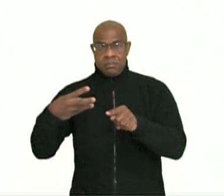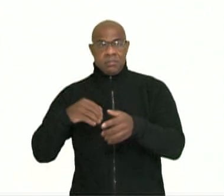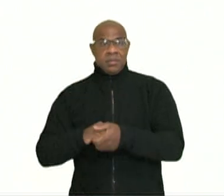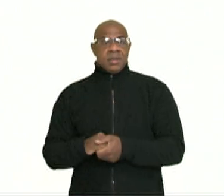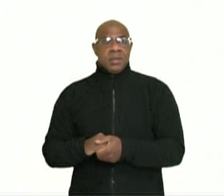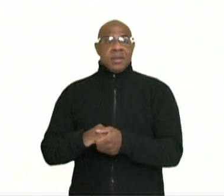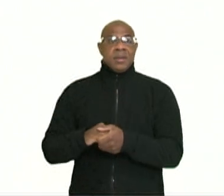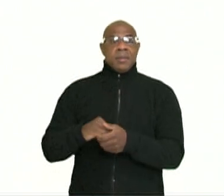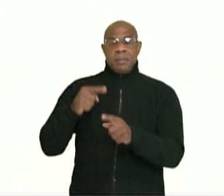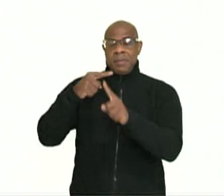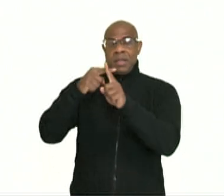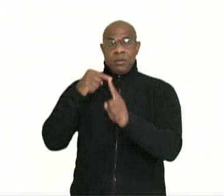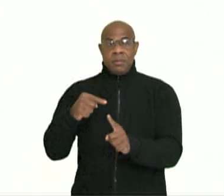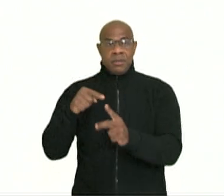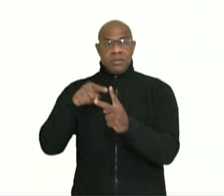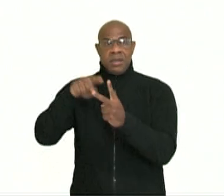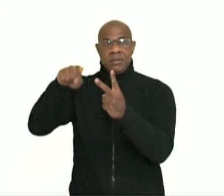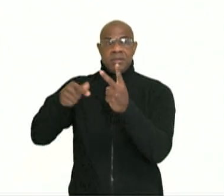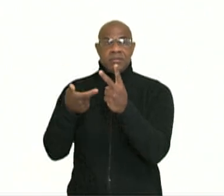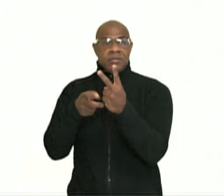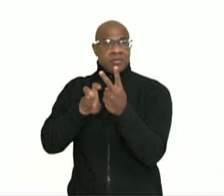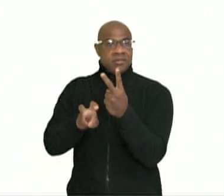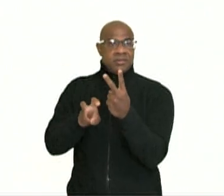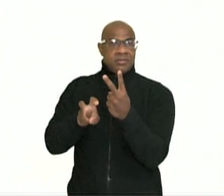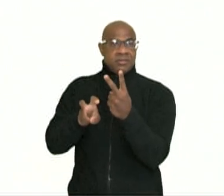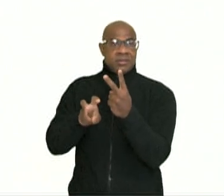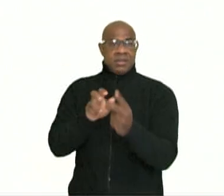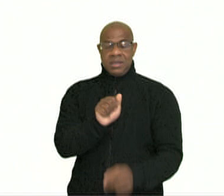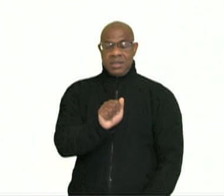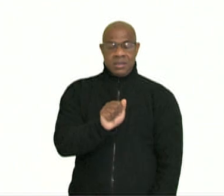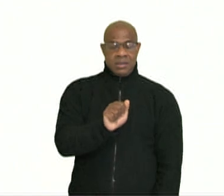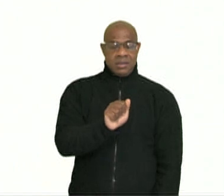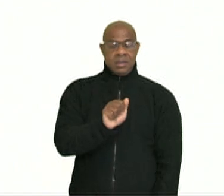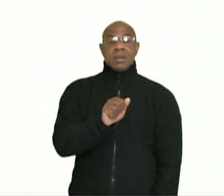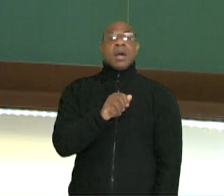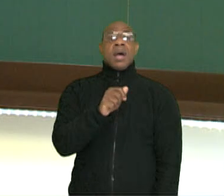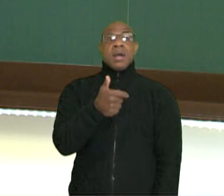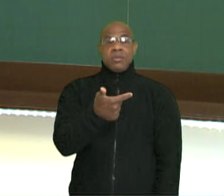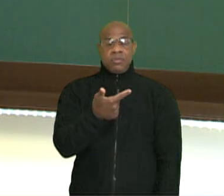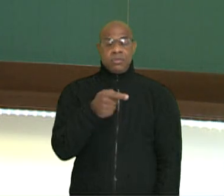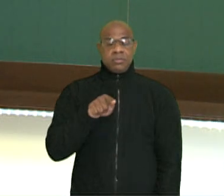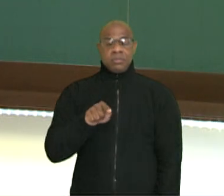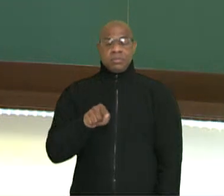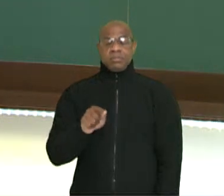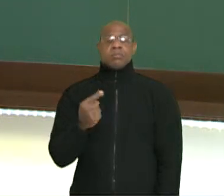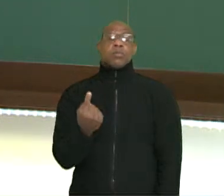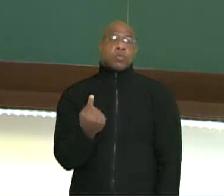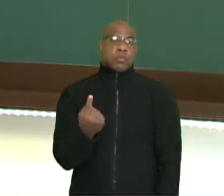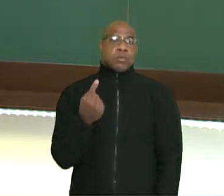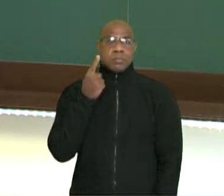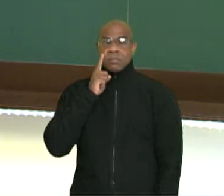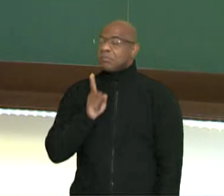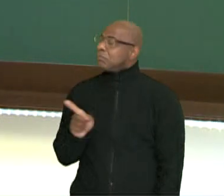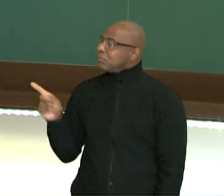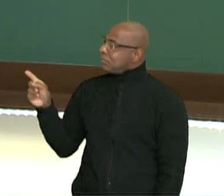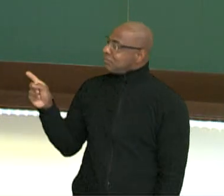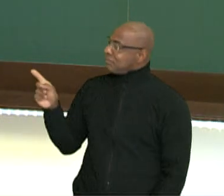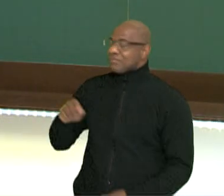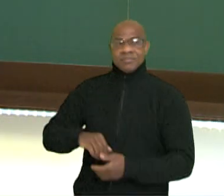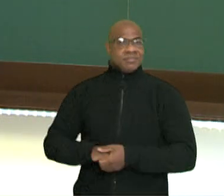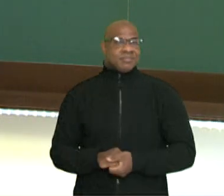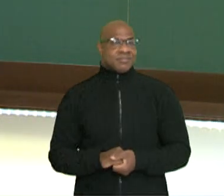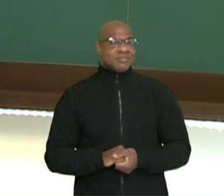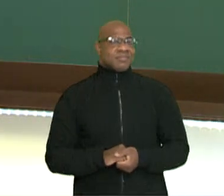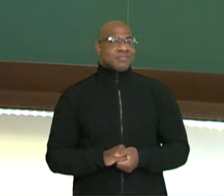sobre 2 vezes a. Menos com menos, mais 13, raiz quadrada de 25, 5 sobre 2 vezes